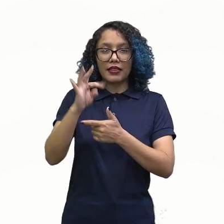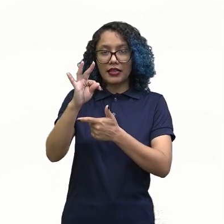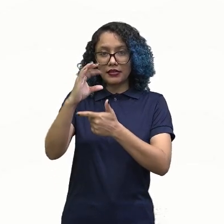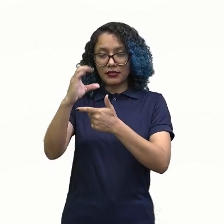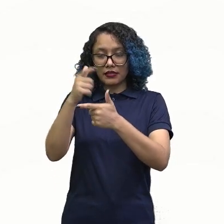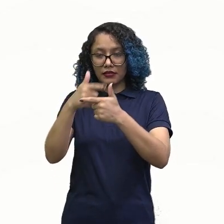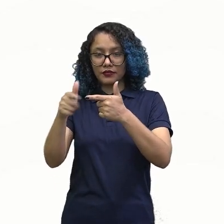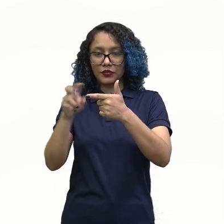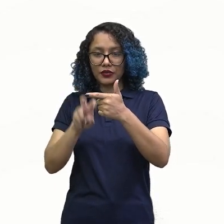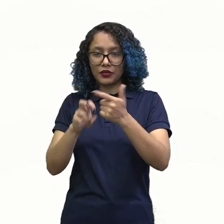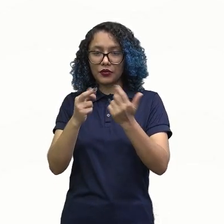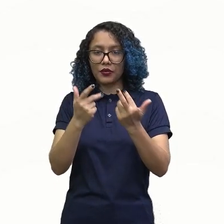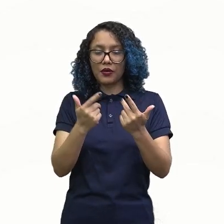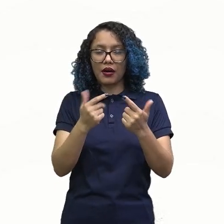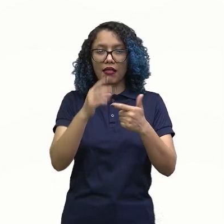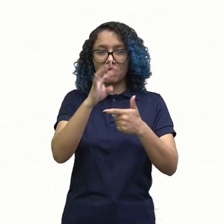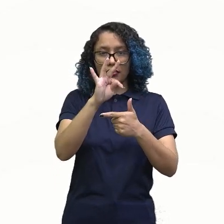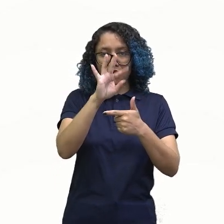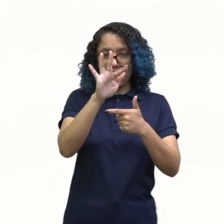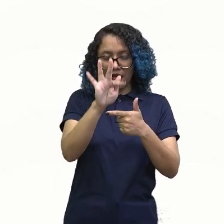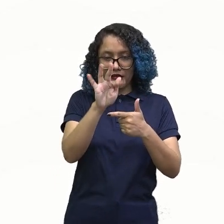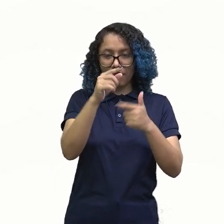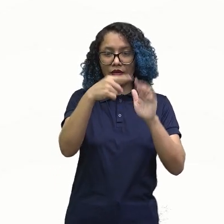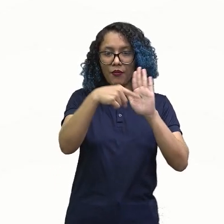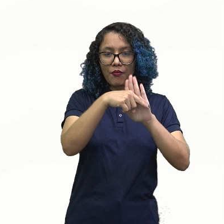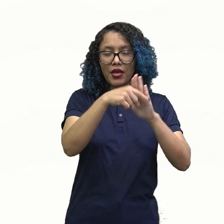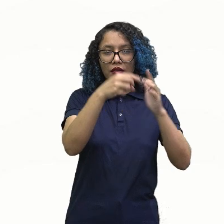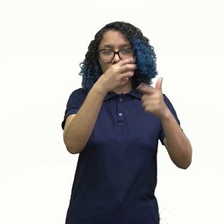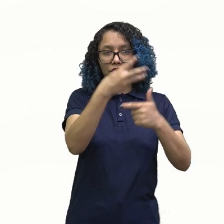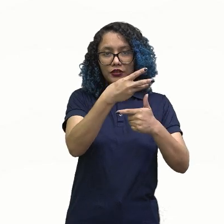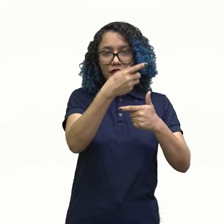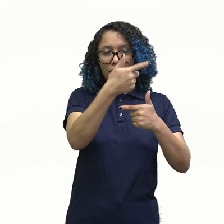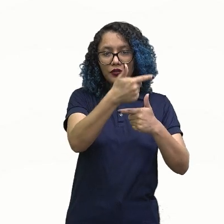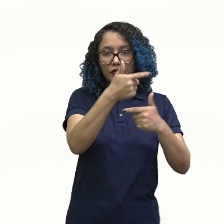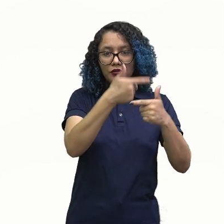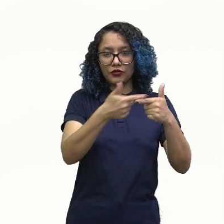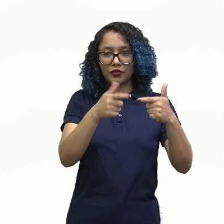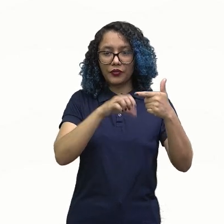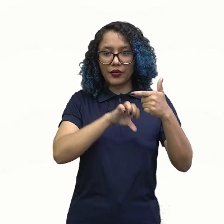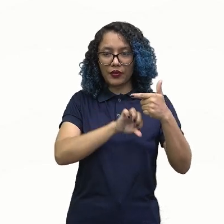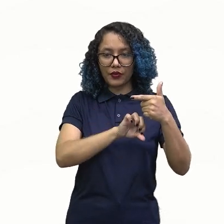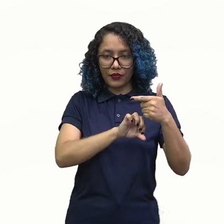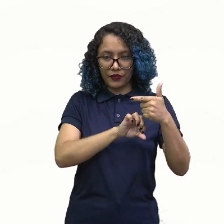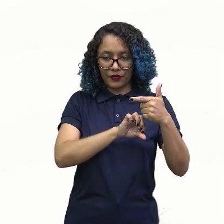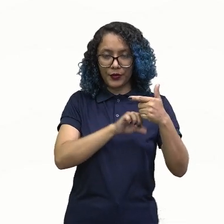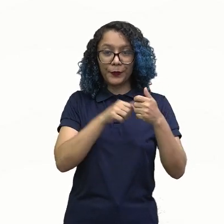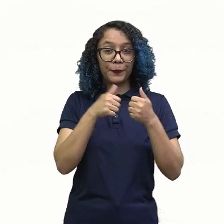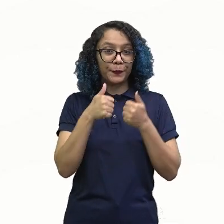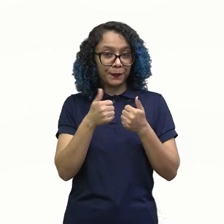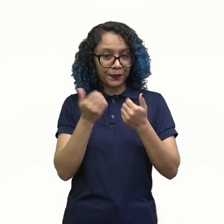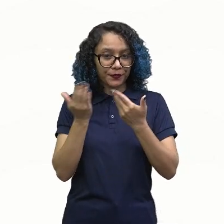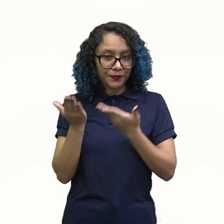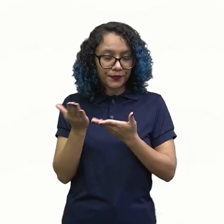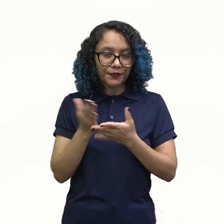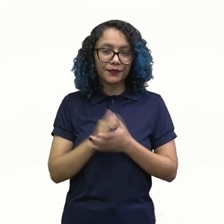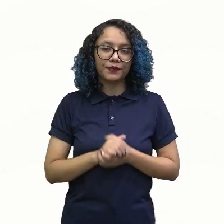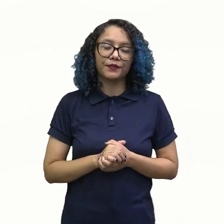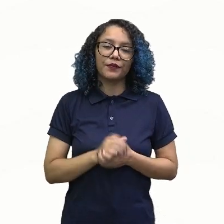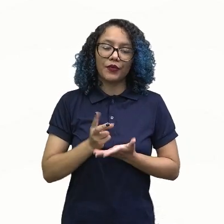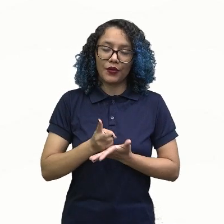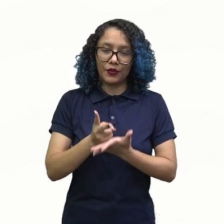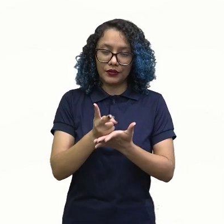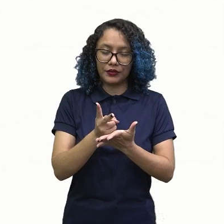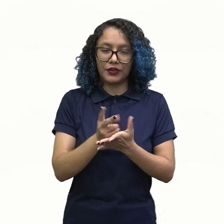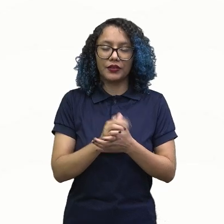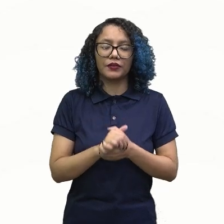5 vai ser igual a TF menos 32 sobre 9. Muito bem. Aí,